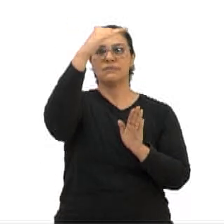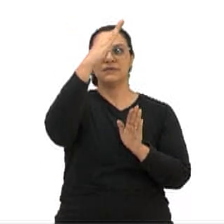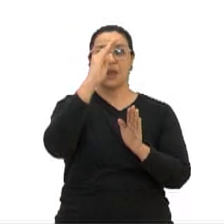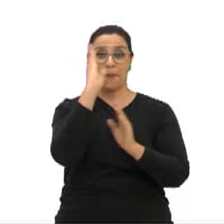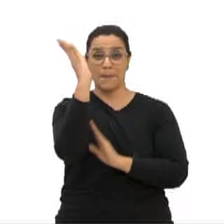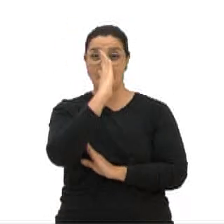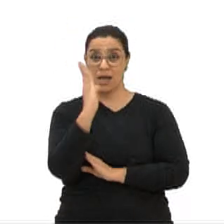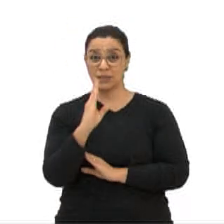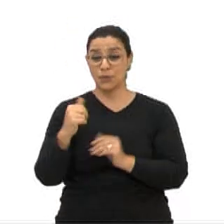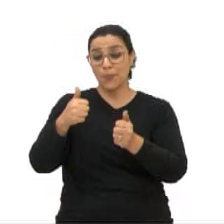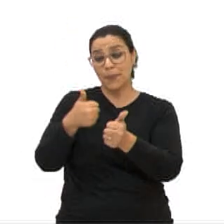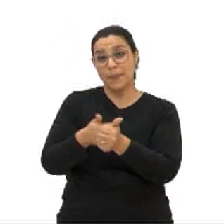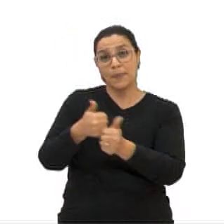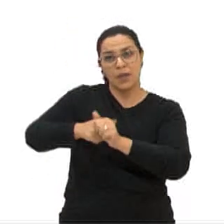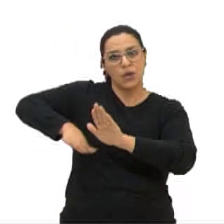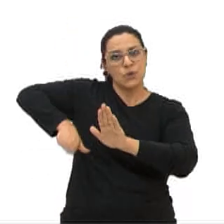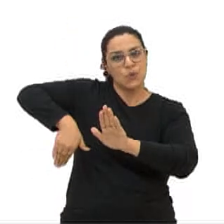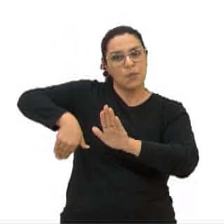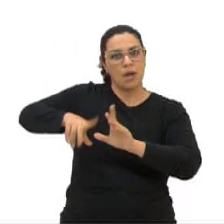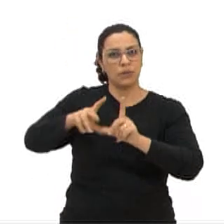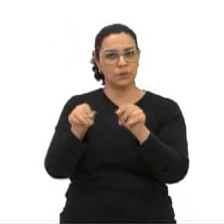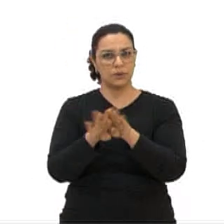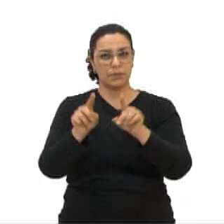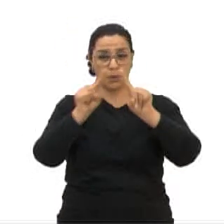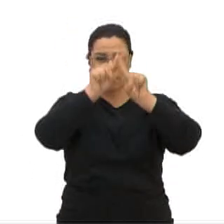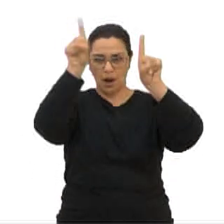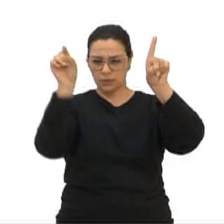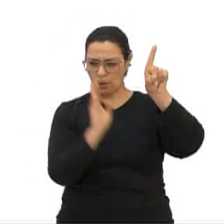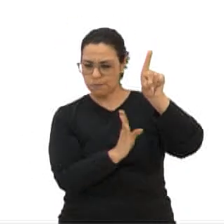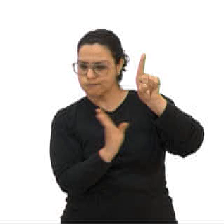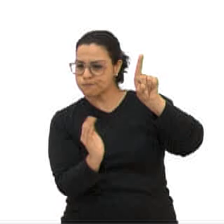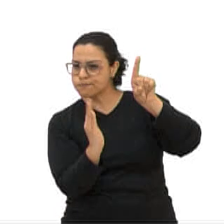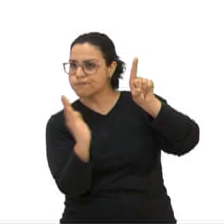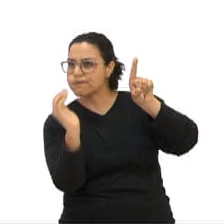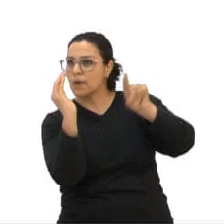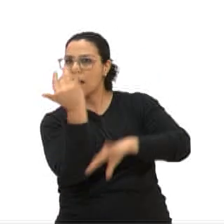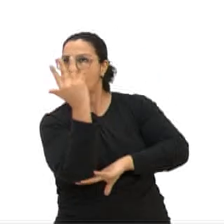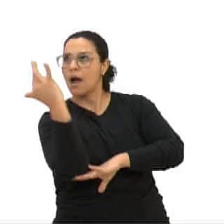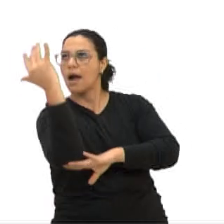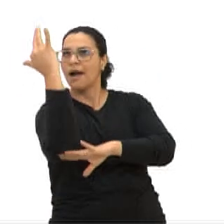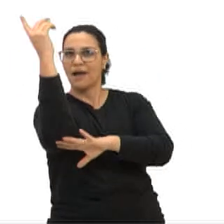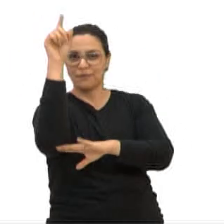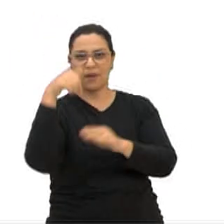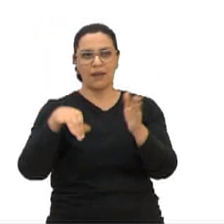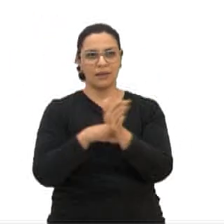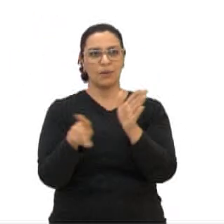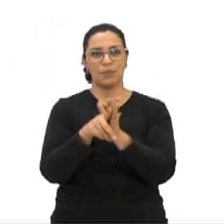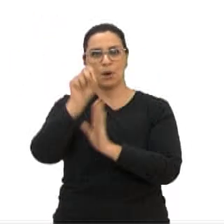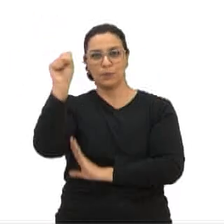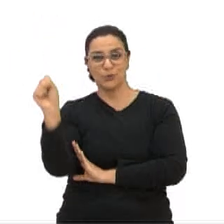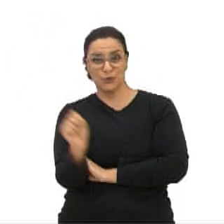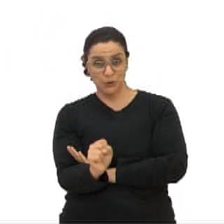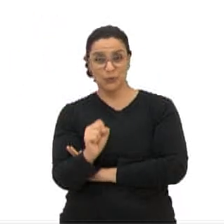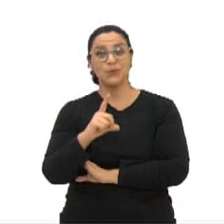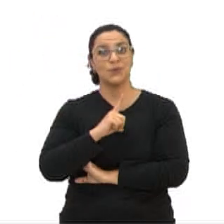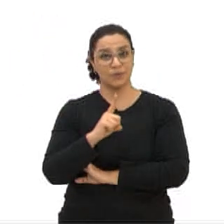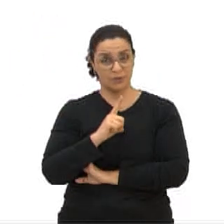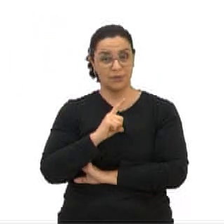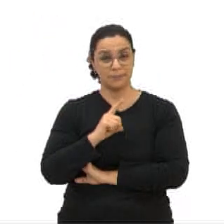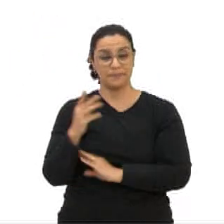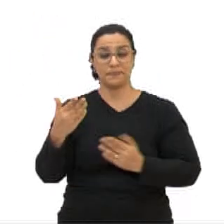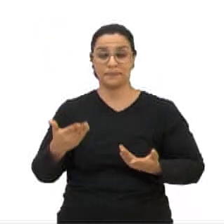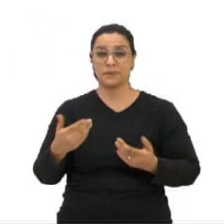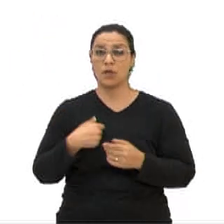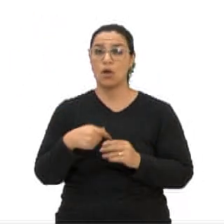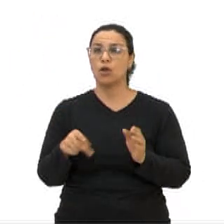toda a faixa litorânea brasileira, iniciando aqui e seguindo até o extremo sul do